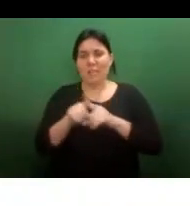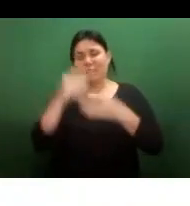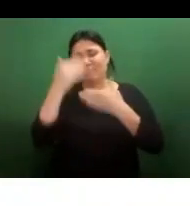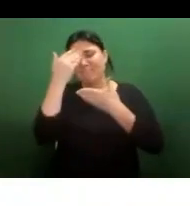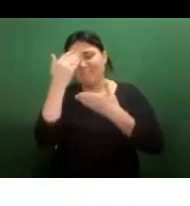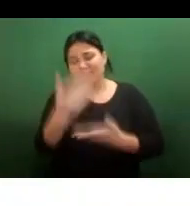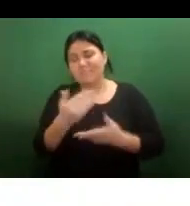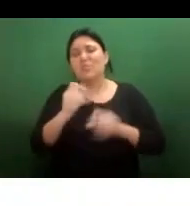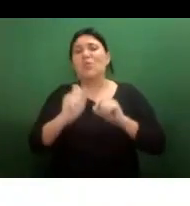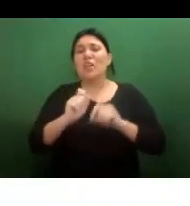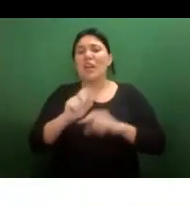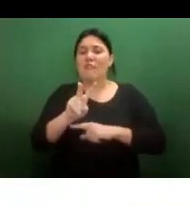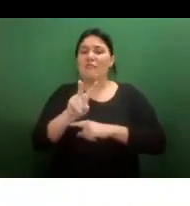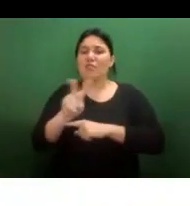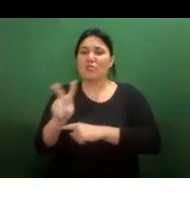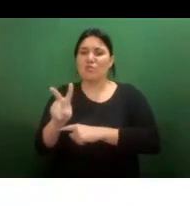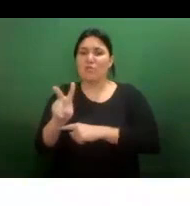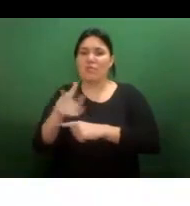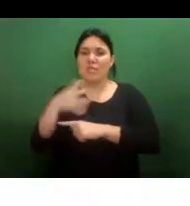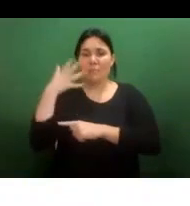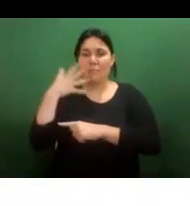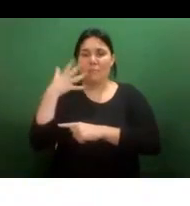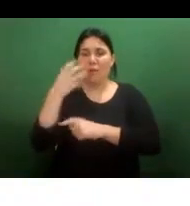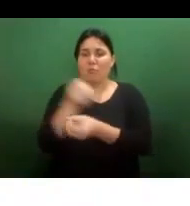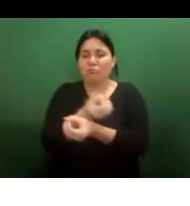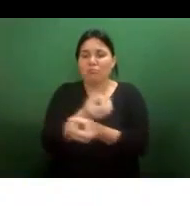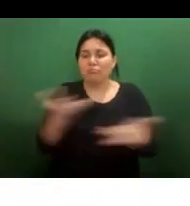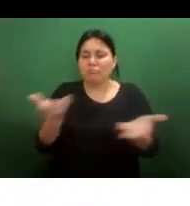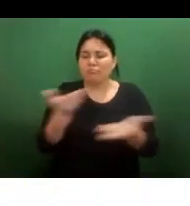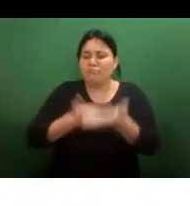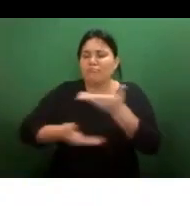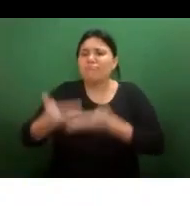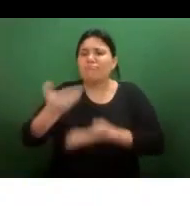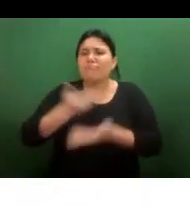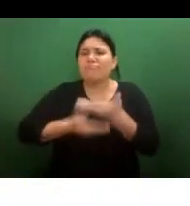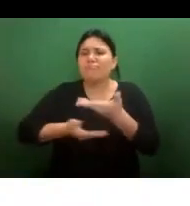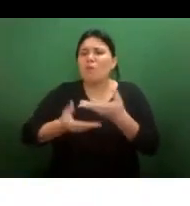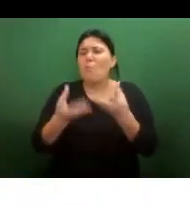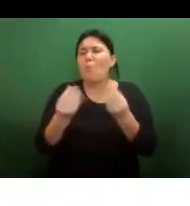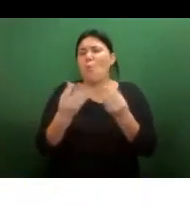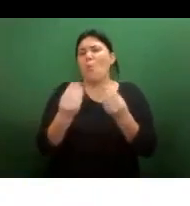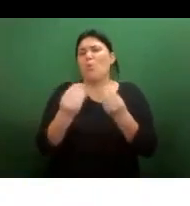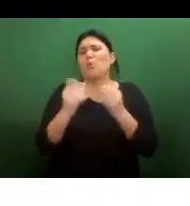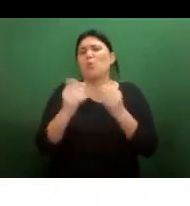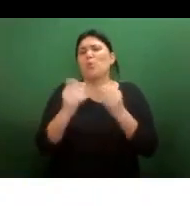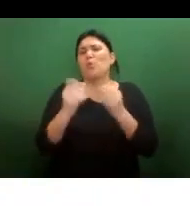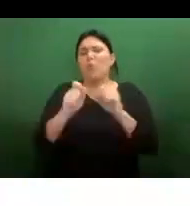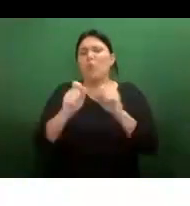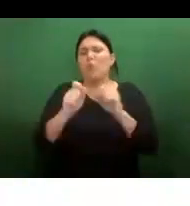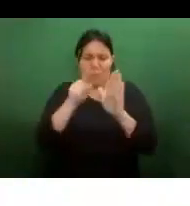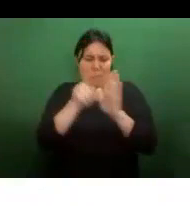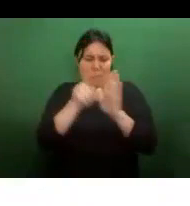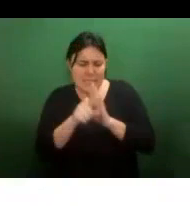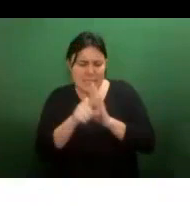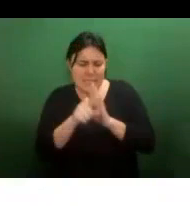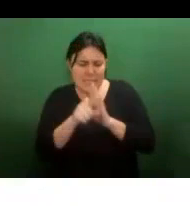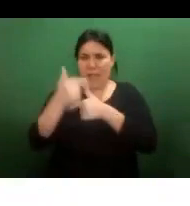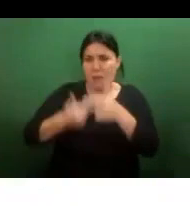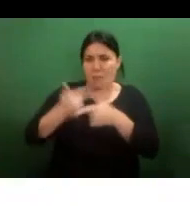nossos 22 palestrantes por compartilharem conosco com brilhantismo as suas pesquisas, os seus trabalhos,